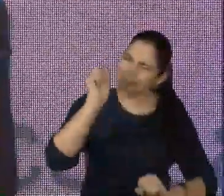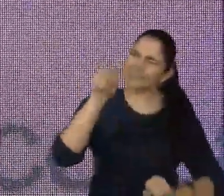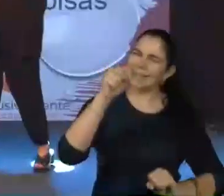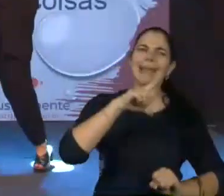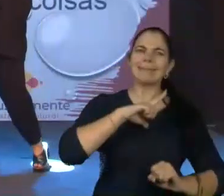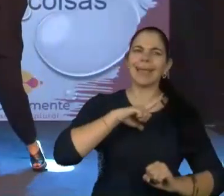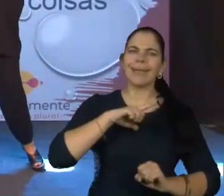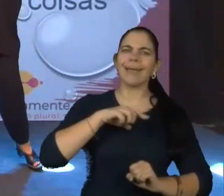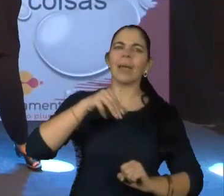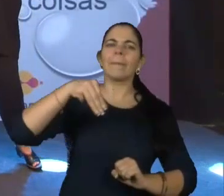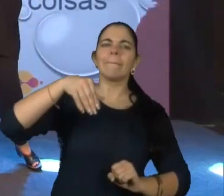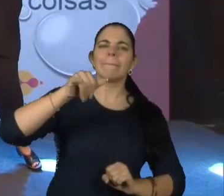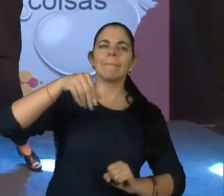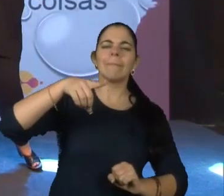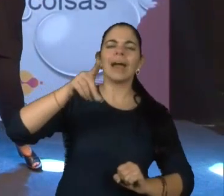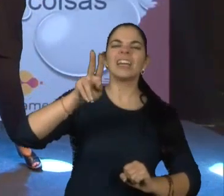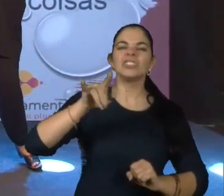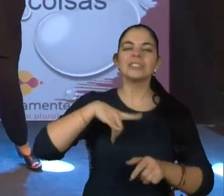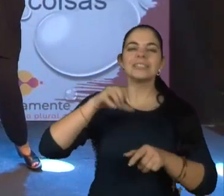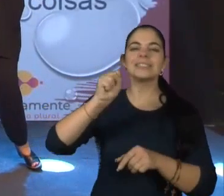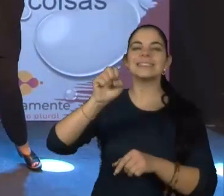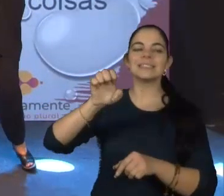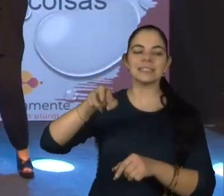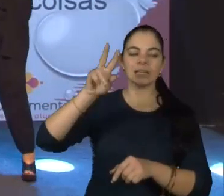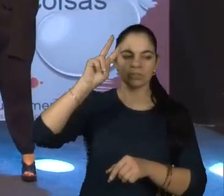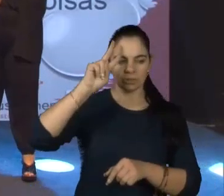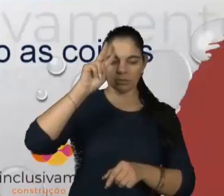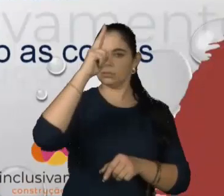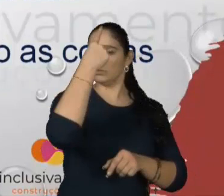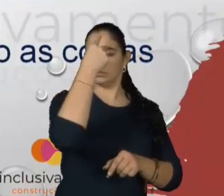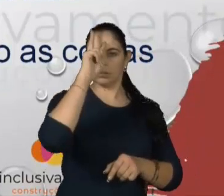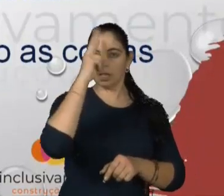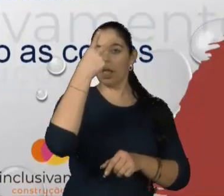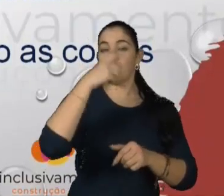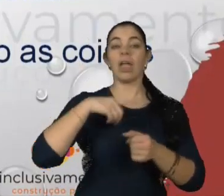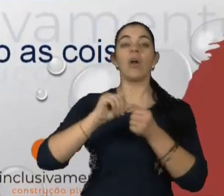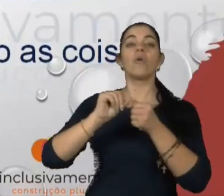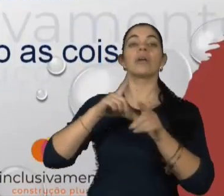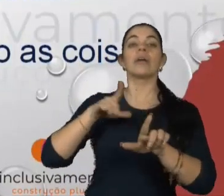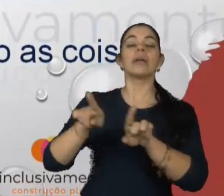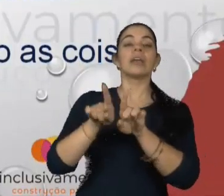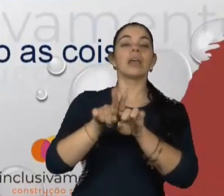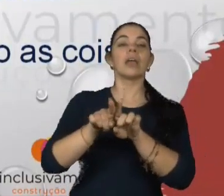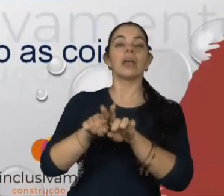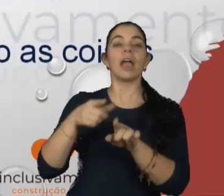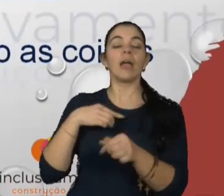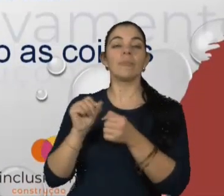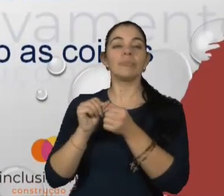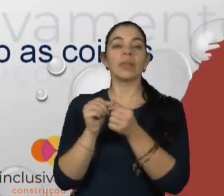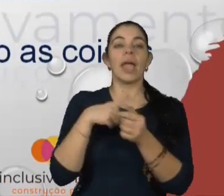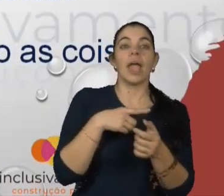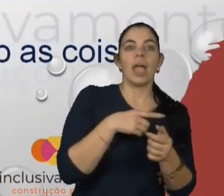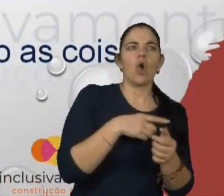Mindset. O Alex já falou isso na mentoria dele. É a configuração da mente. Set é configuração.